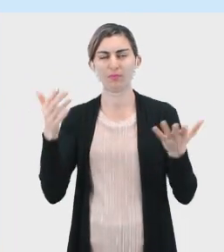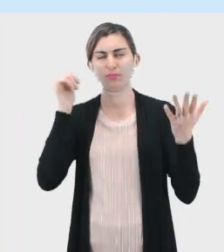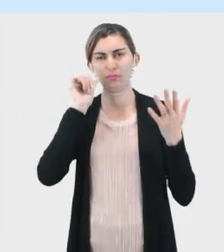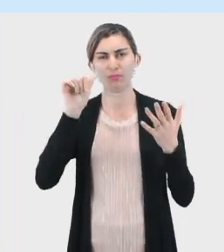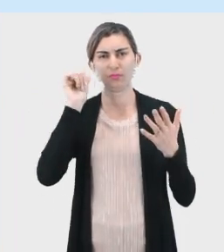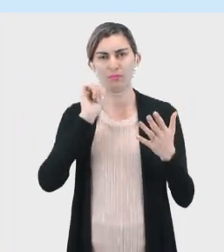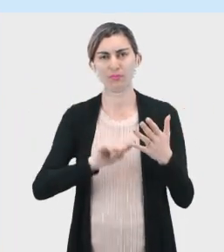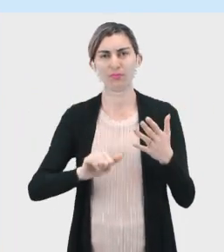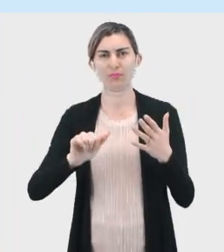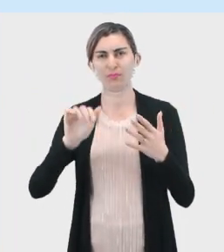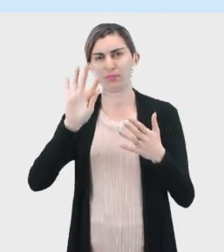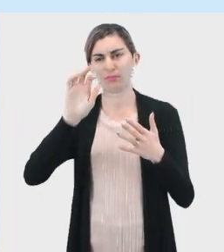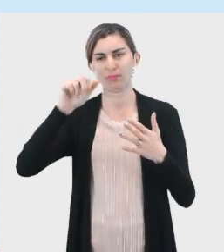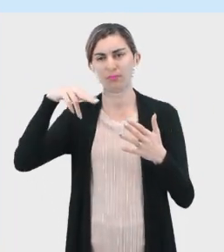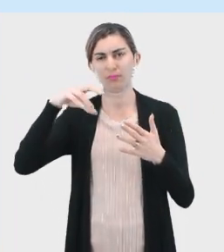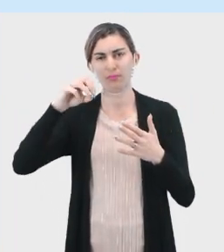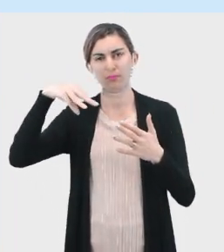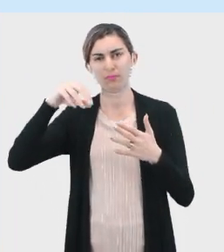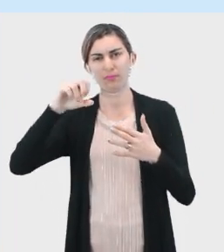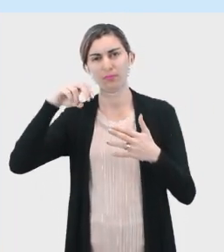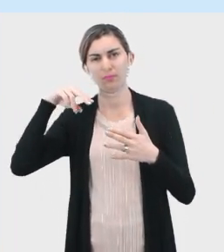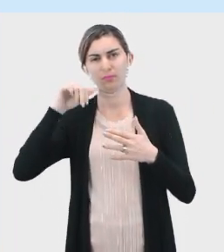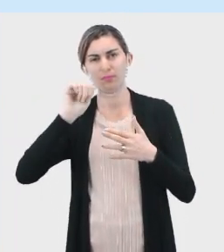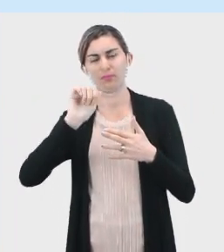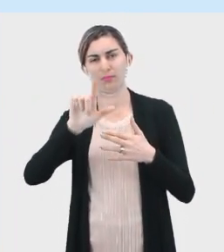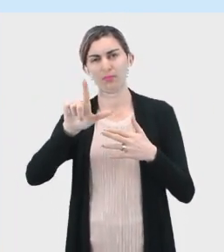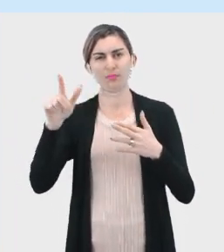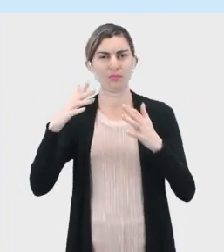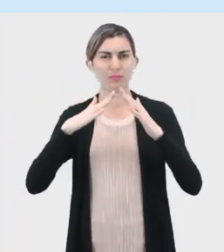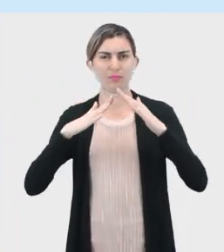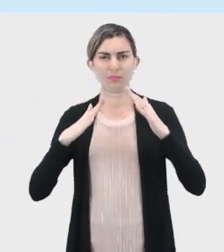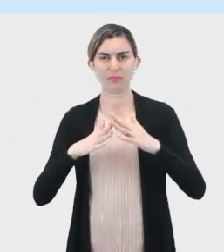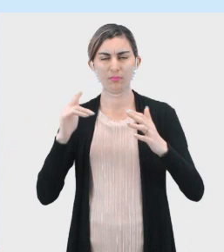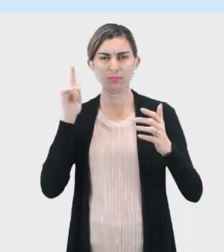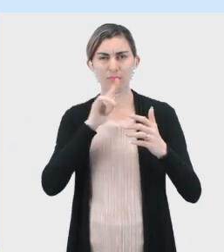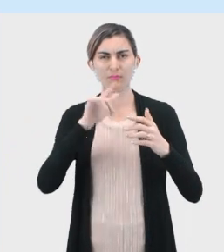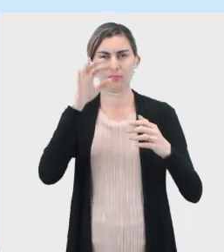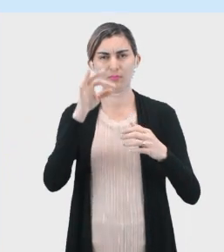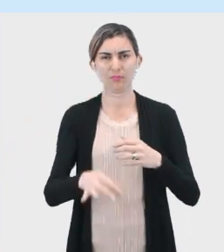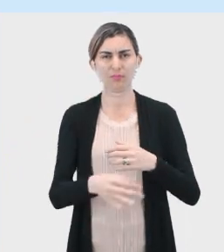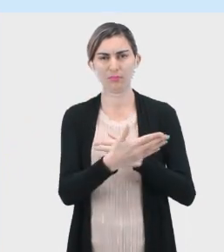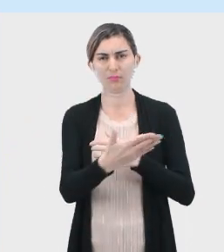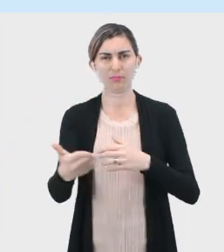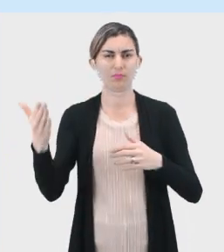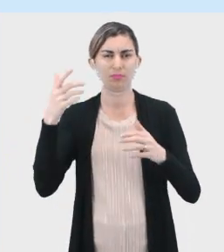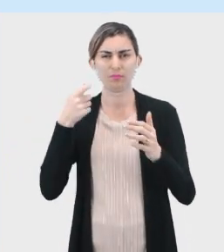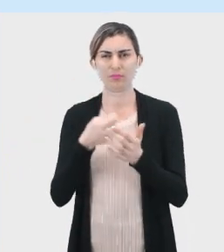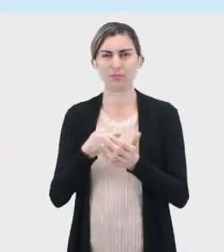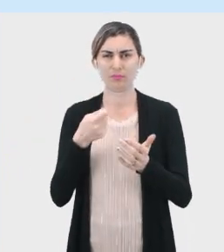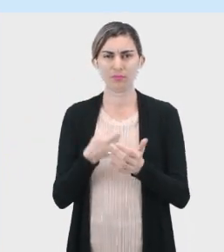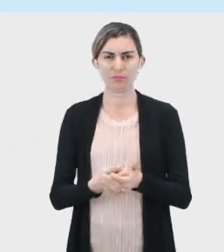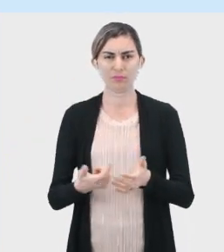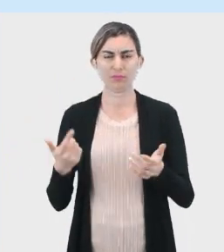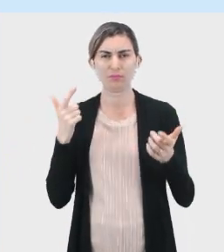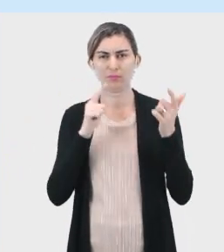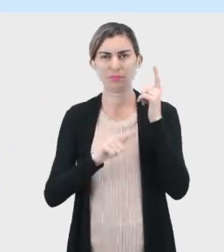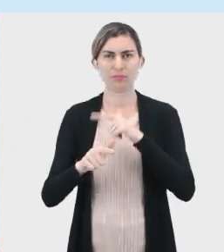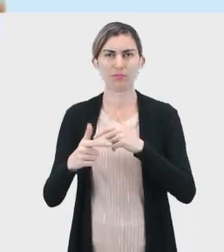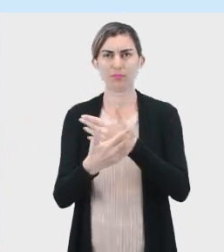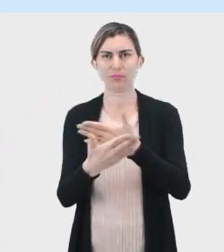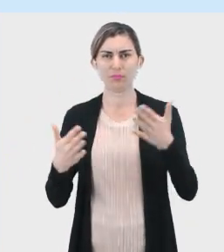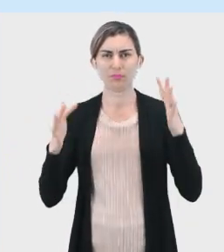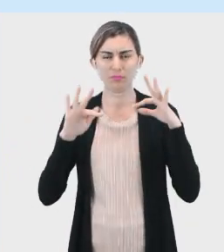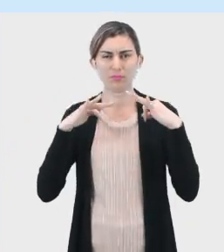mulher fenomenal. E vocês aí em casa, com certeza, devem ter aí uma dessas